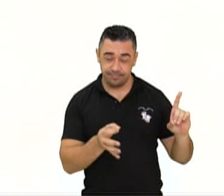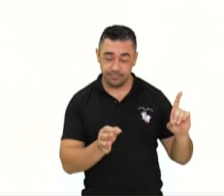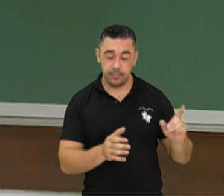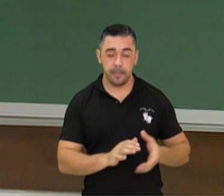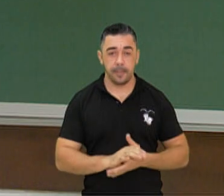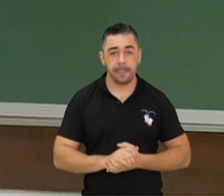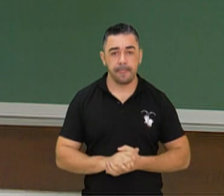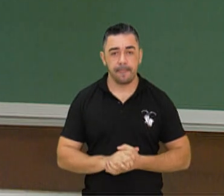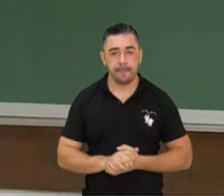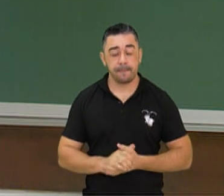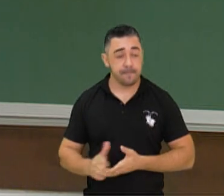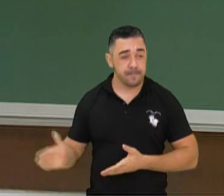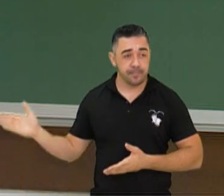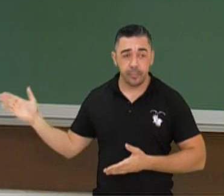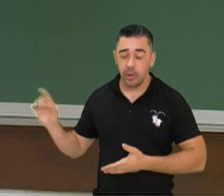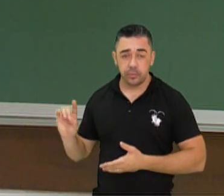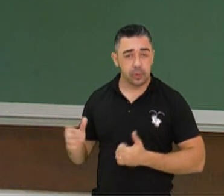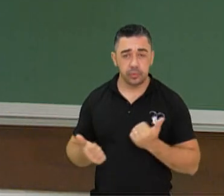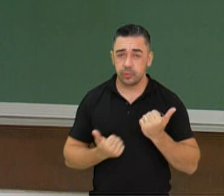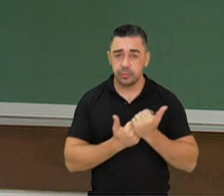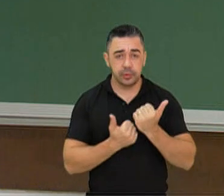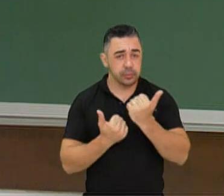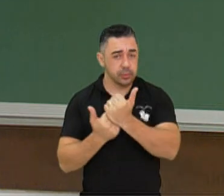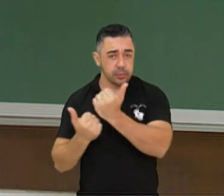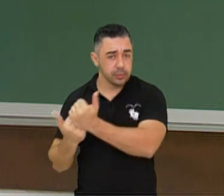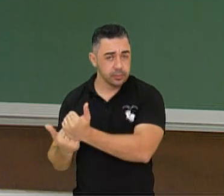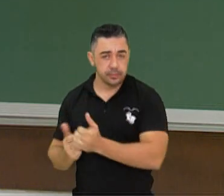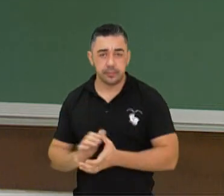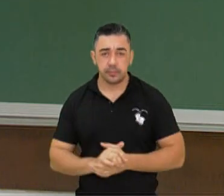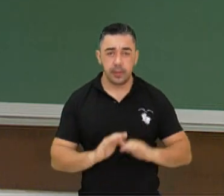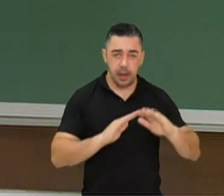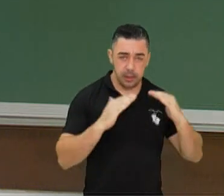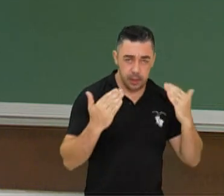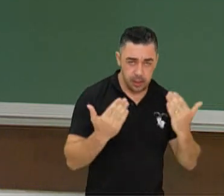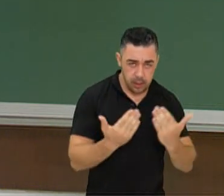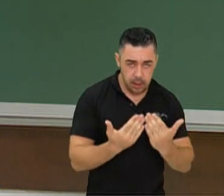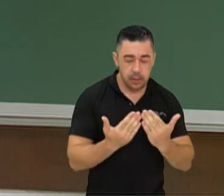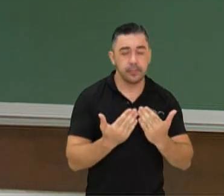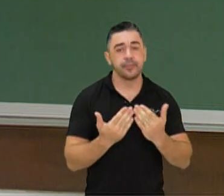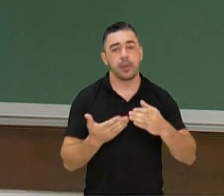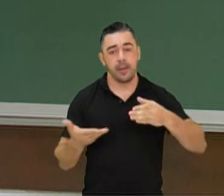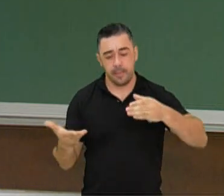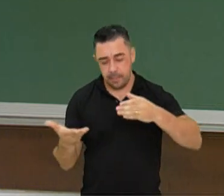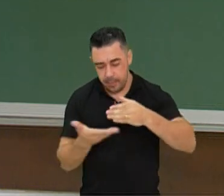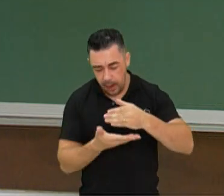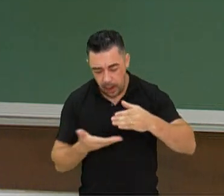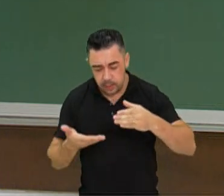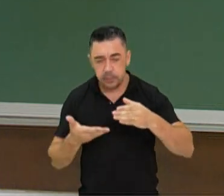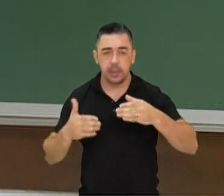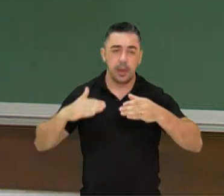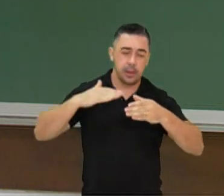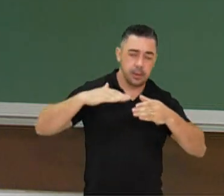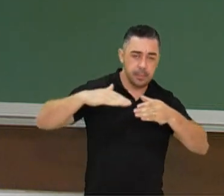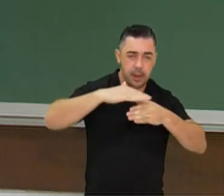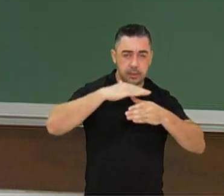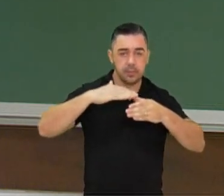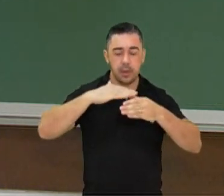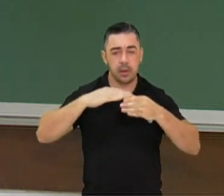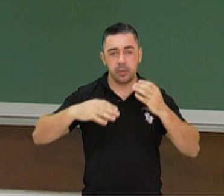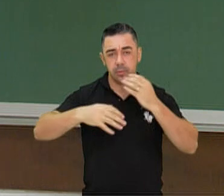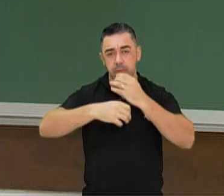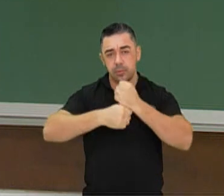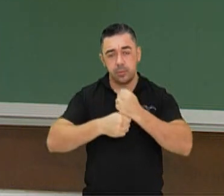dessa questão. Então, aqui a gente só substituiu, tá? A área lateral, que foi calculada, a área da base maior e a área da